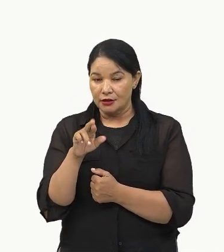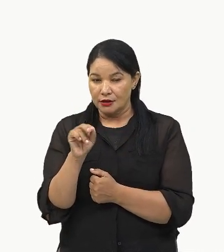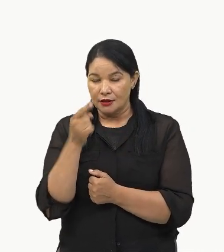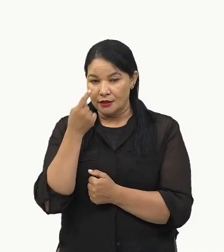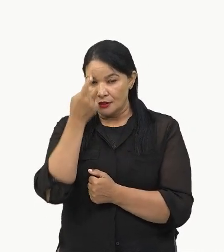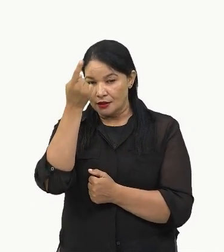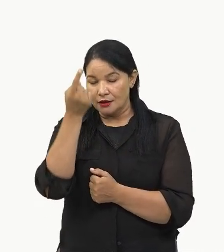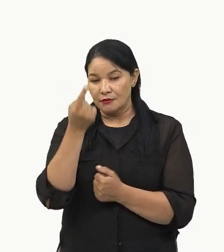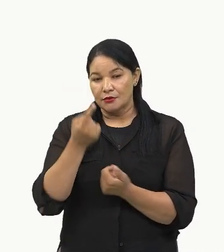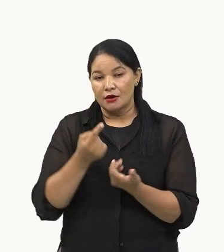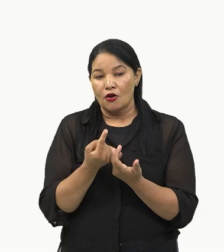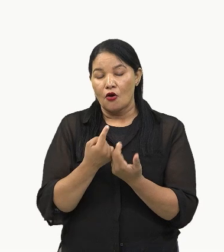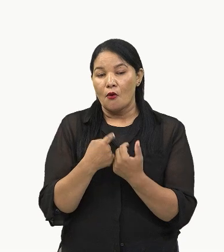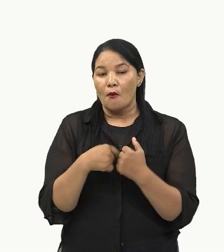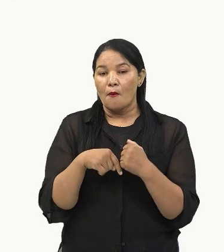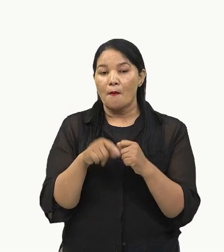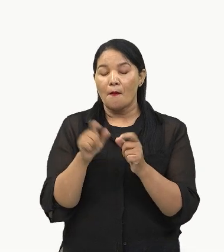é